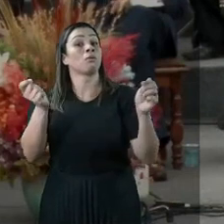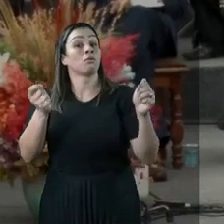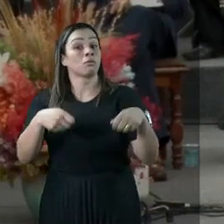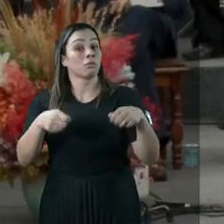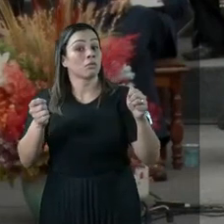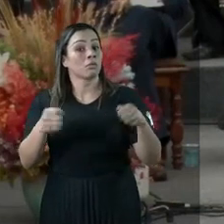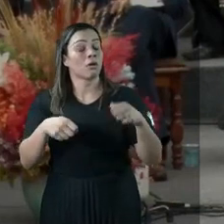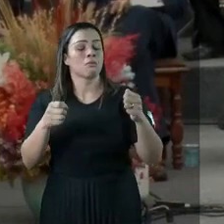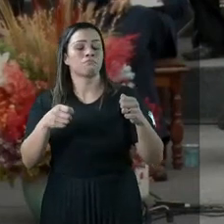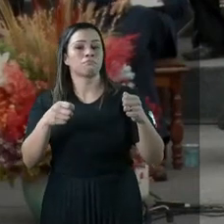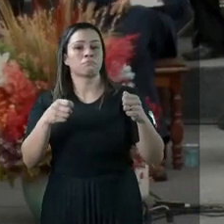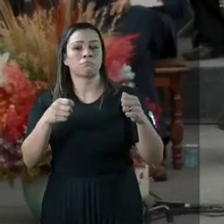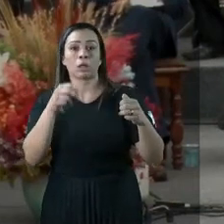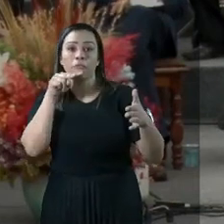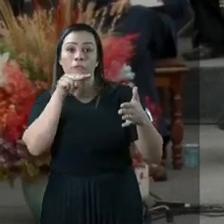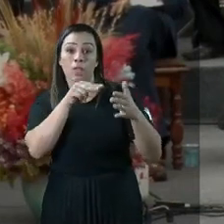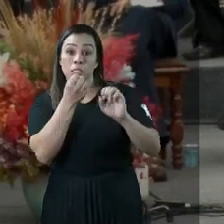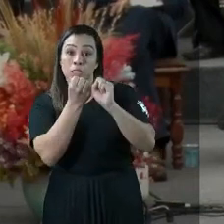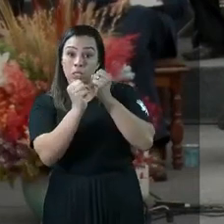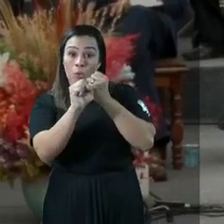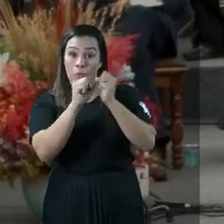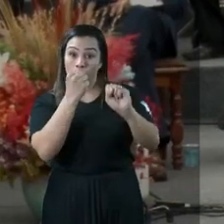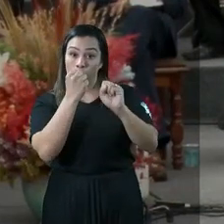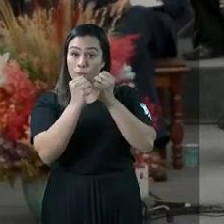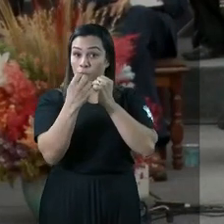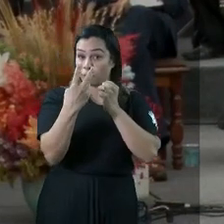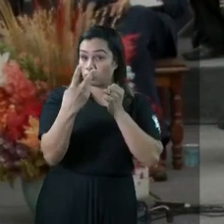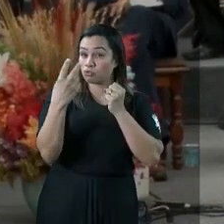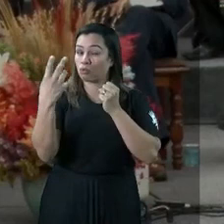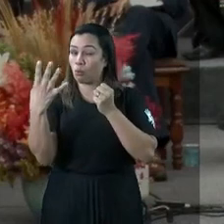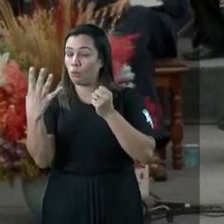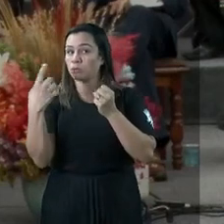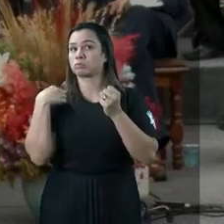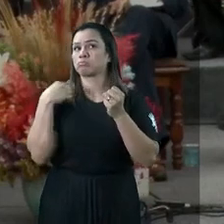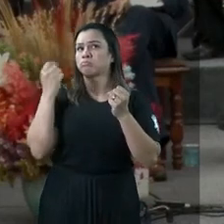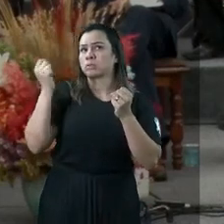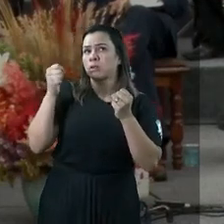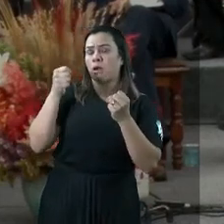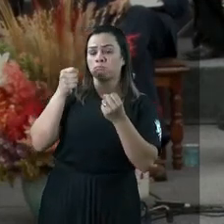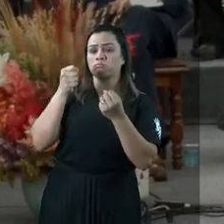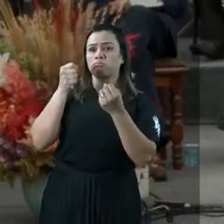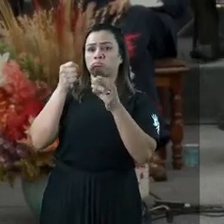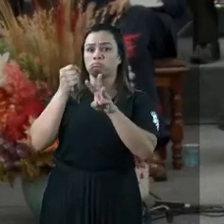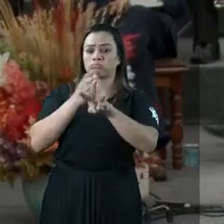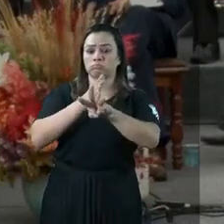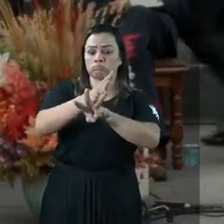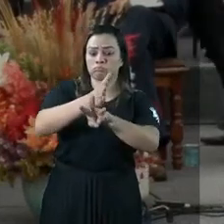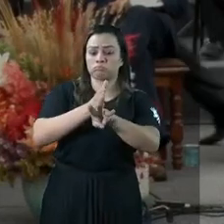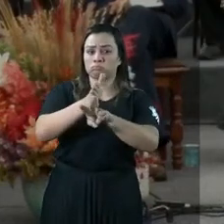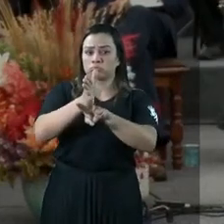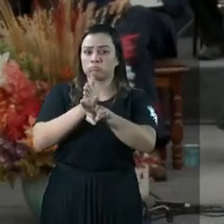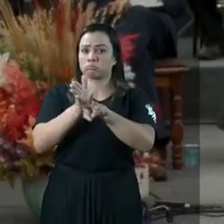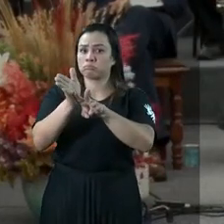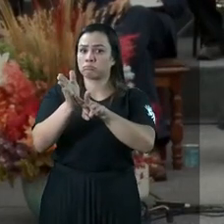enxergar o Salmo 24, no mínimo sobre três lentes interpretativas.